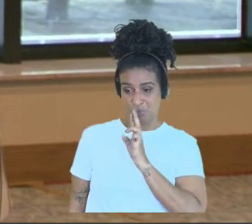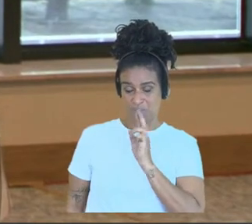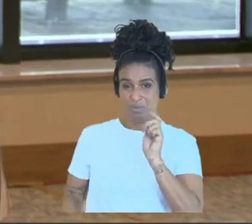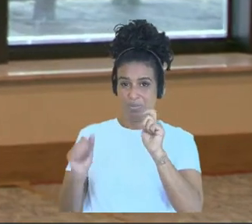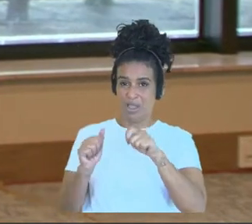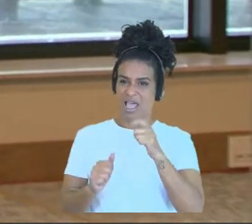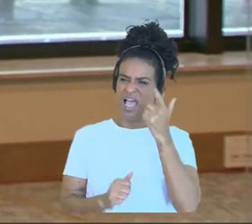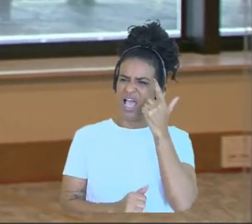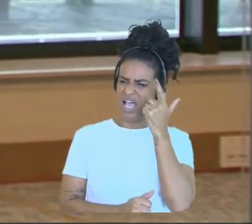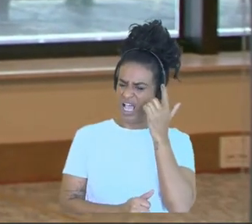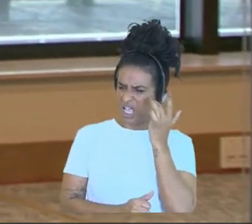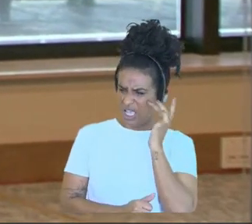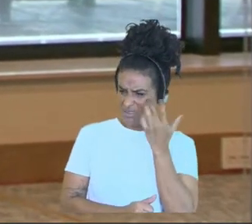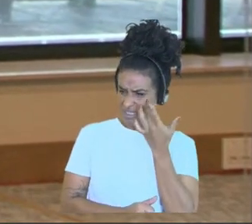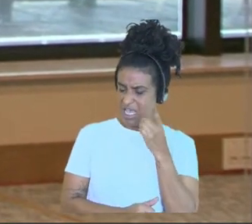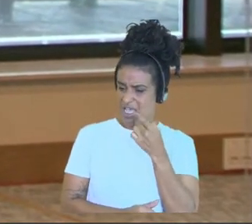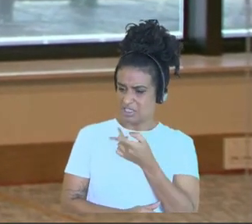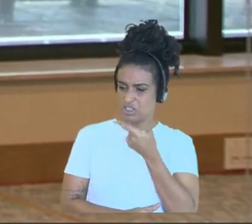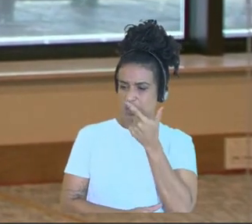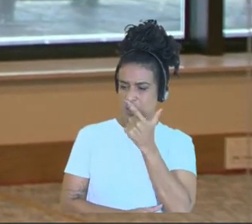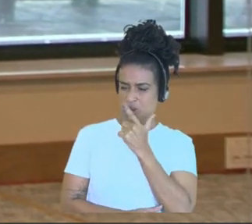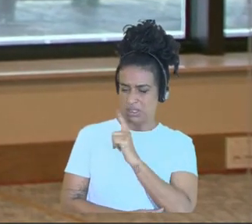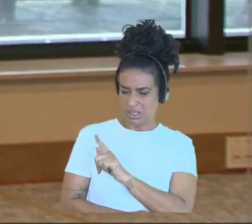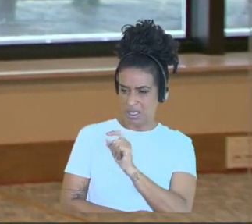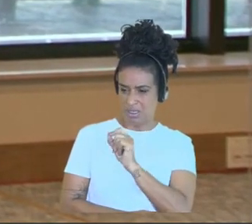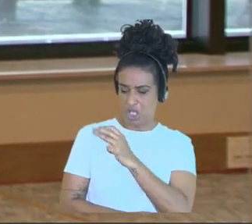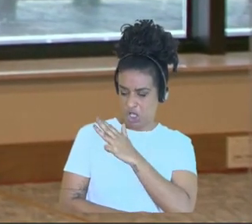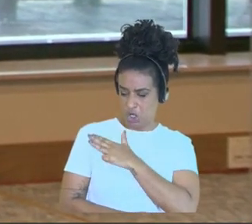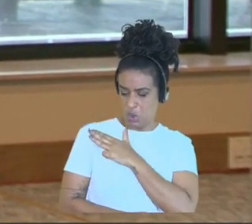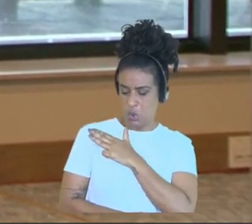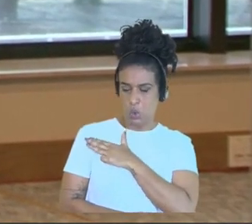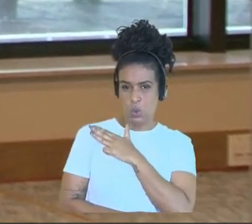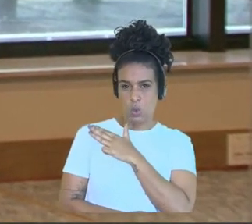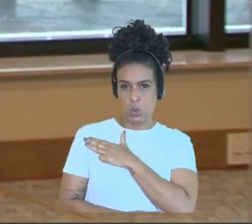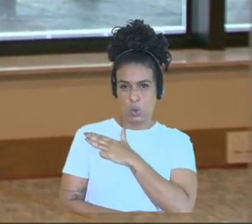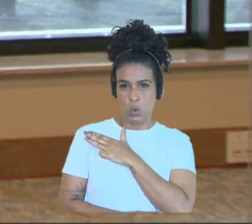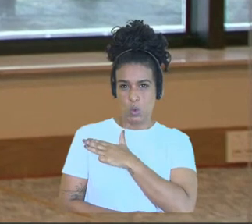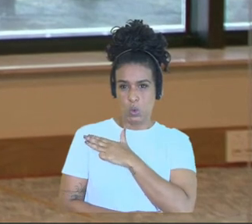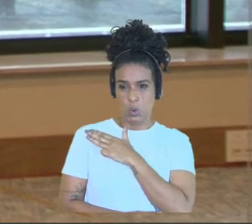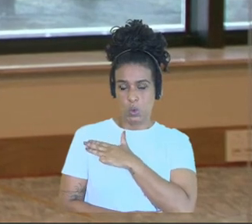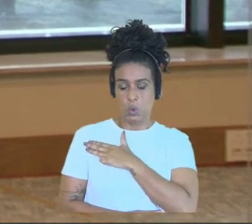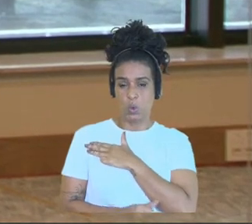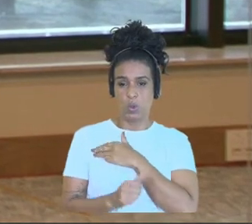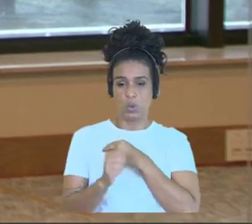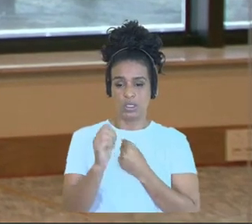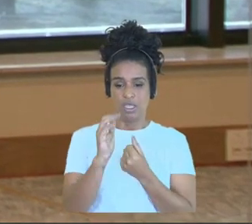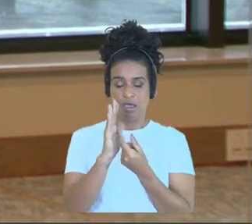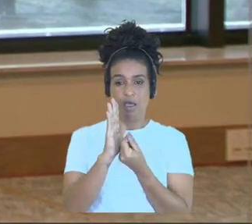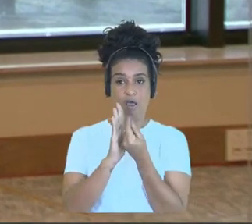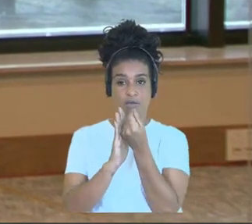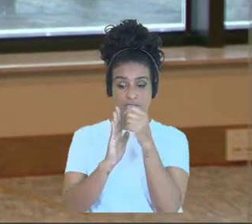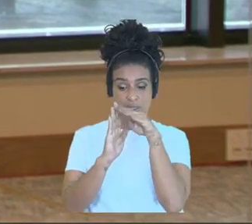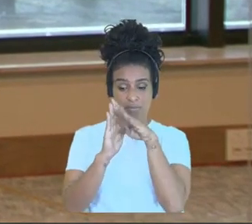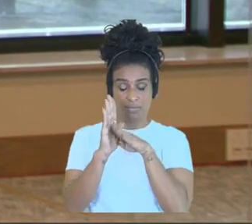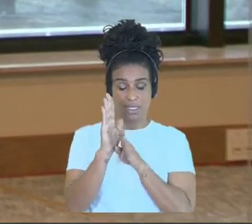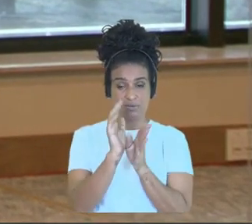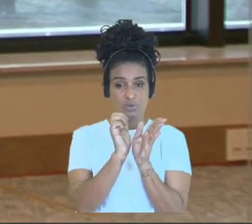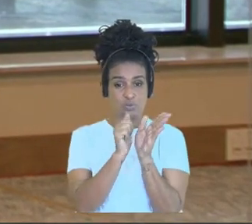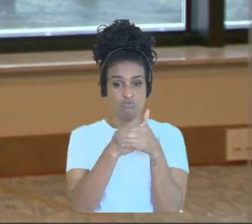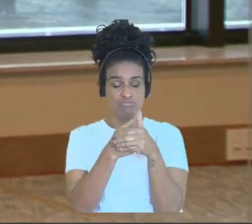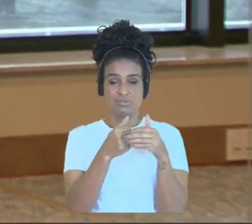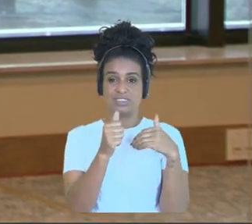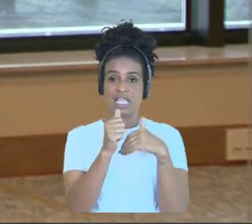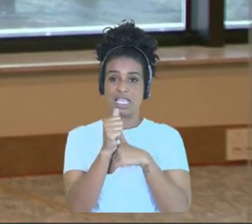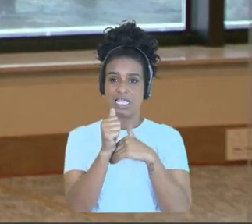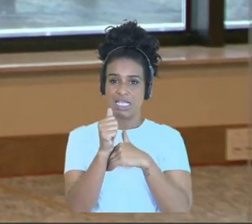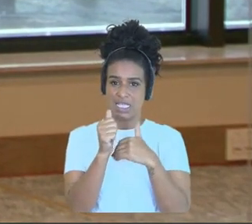conseguirá acabar com o orçamento secreto que fere o princípio constitucional da transparência? Então, já foi uma questão também já levantada pela Juliana, então acho que